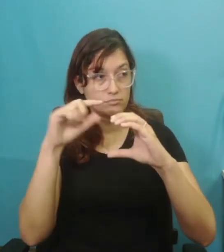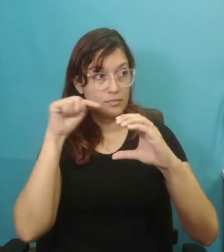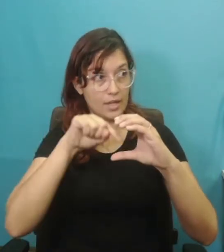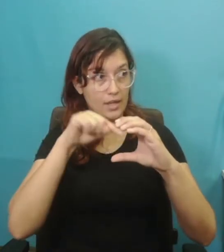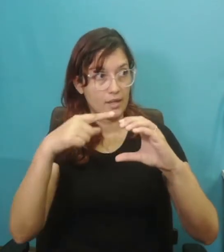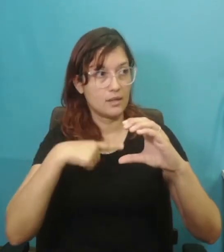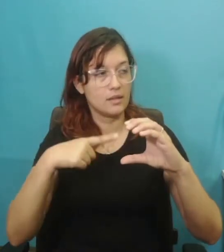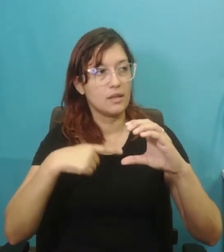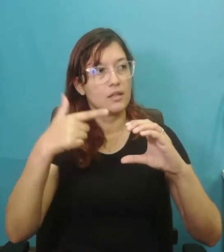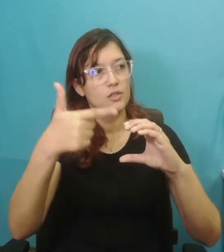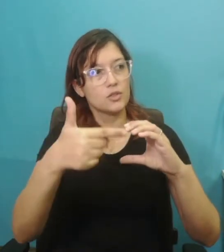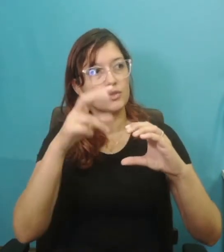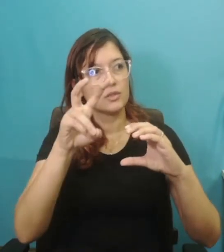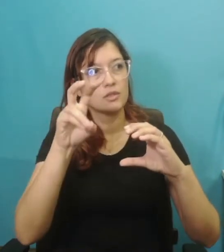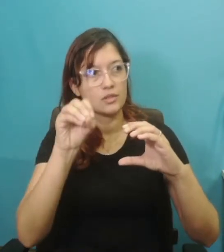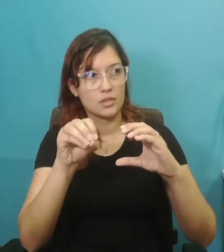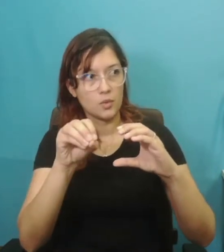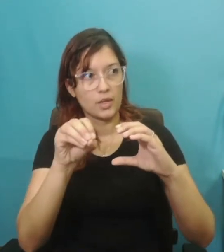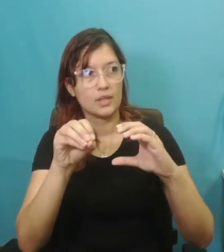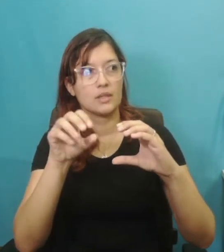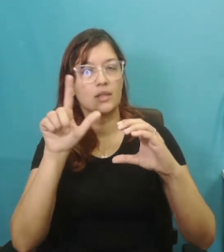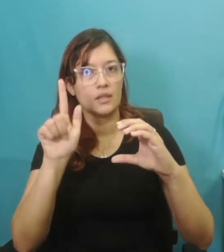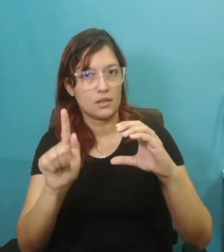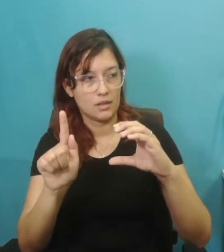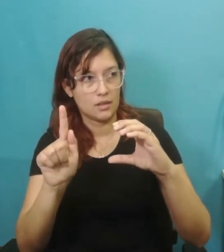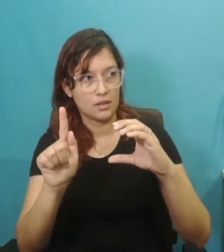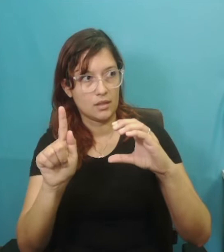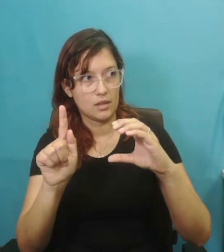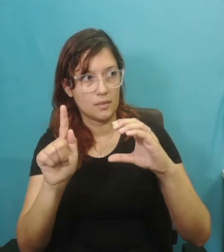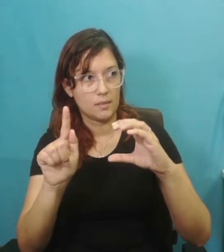um lado e 10 centímetros para o outro, a partir do ponto de equilíbrio.